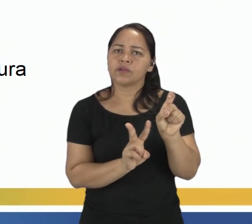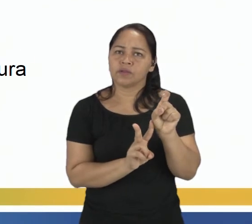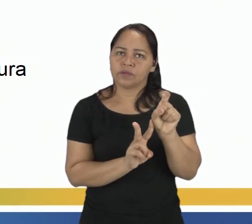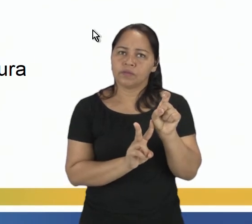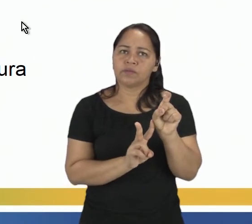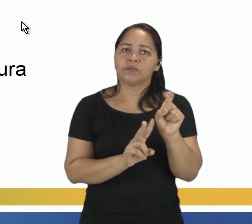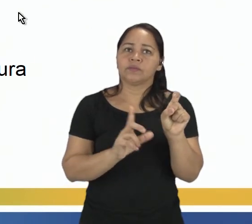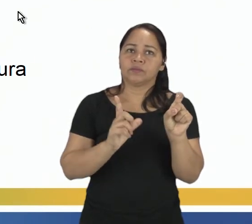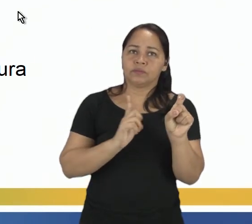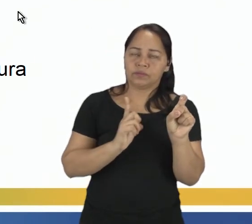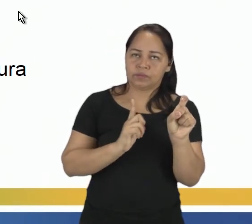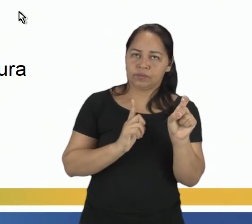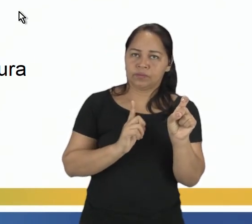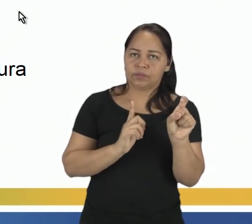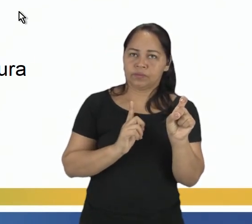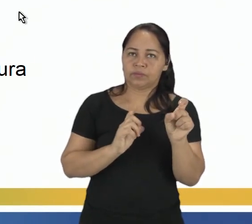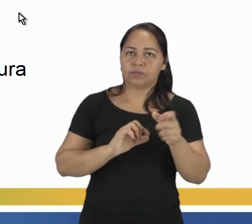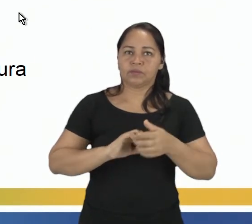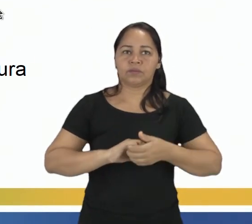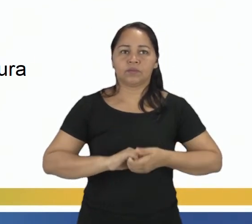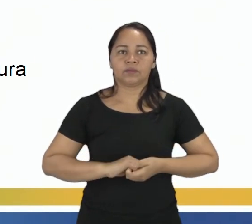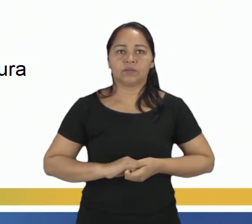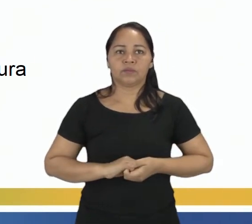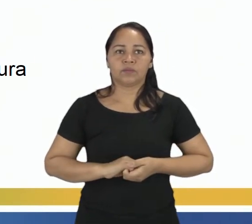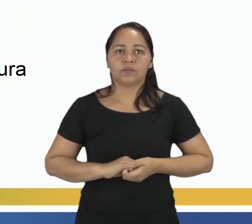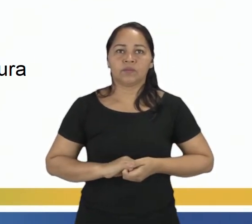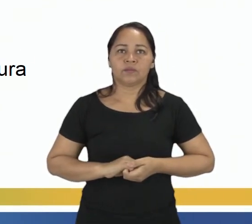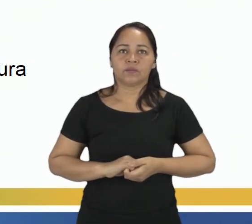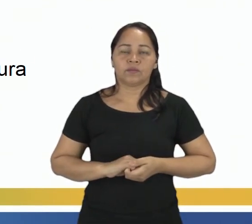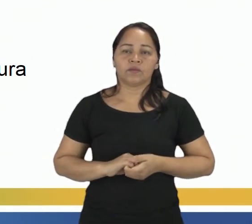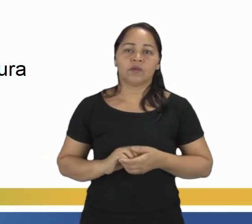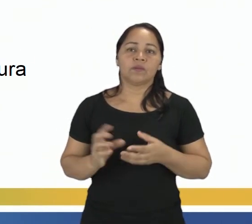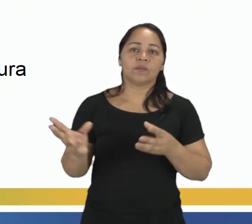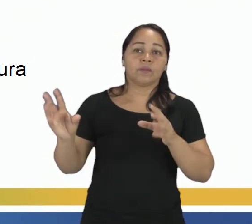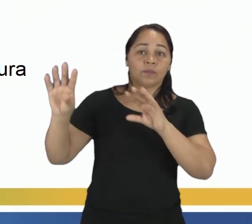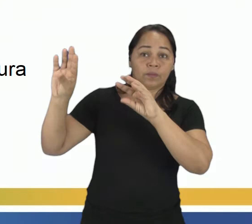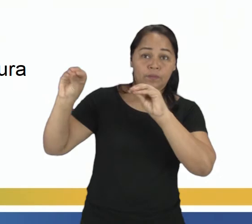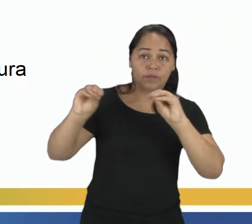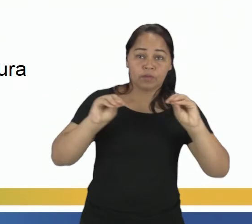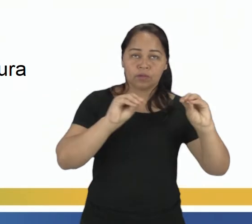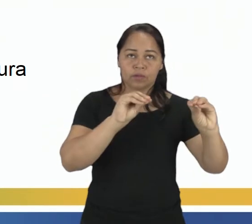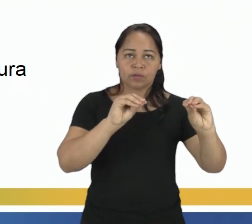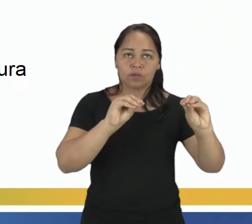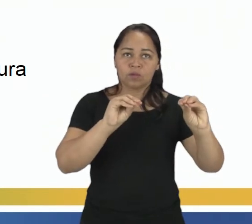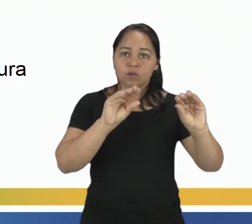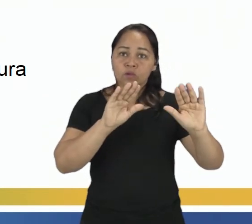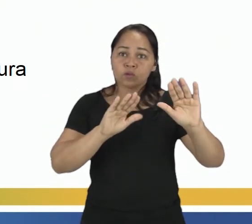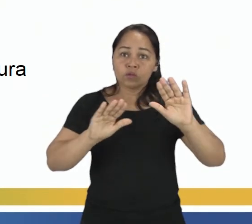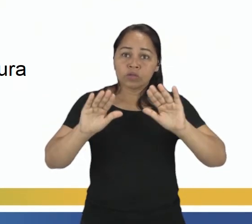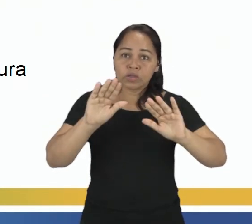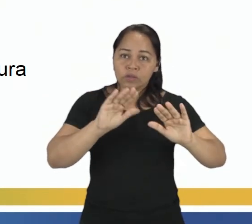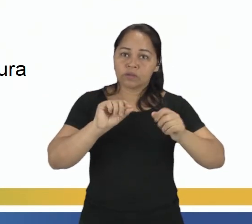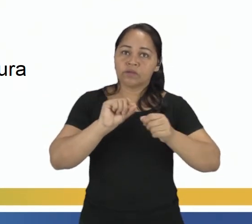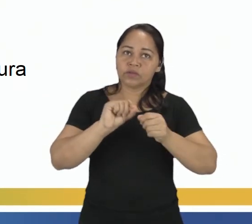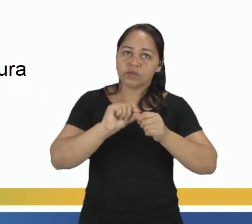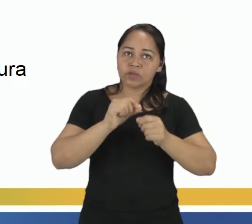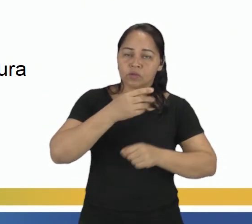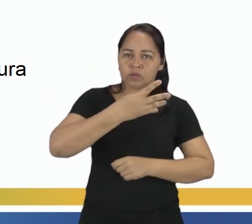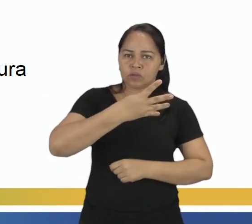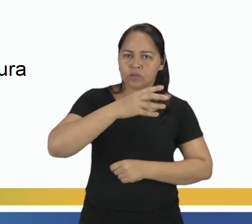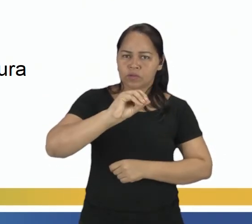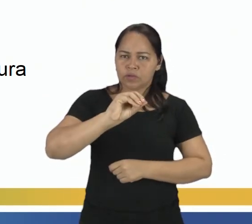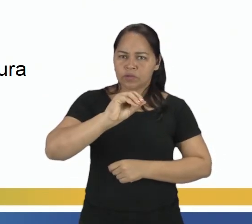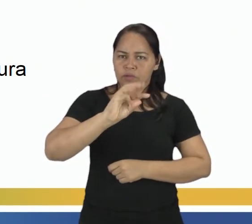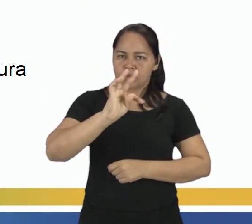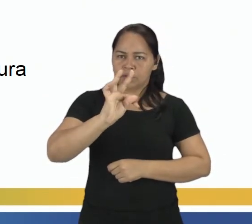sobre 2a, vamos pegar o oposto de b, e aí lembrando aqui, ó, cuidado, porque nós temos primeiro aqui 40t